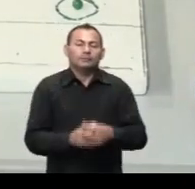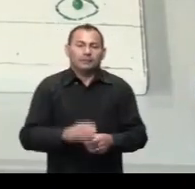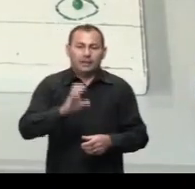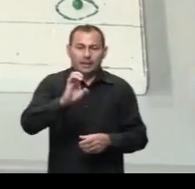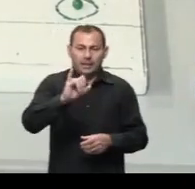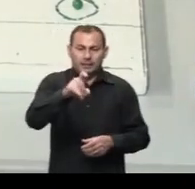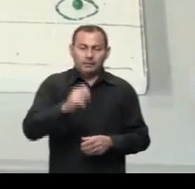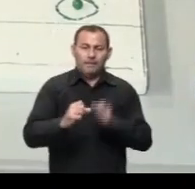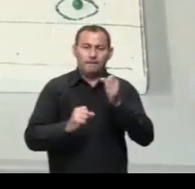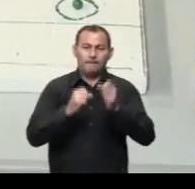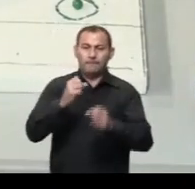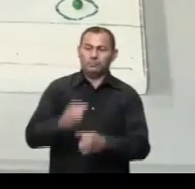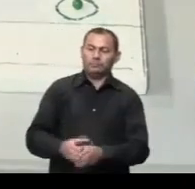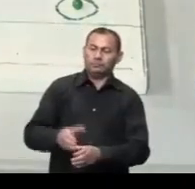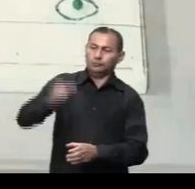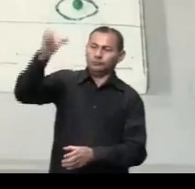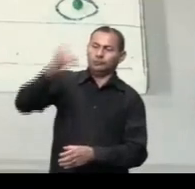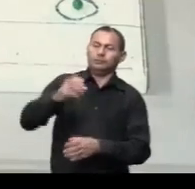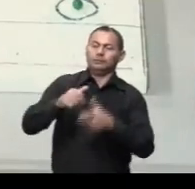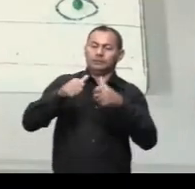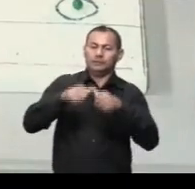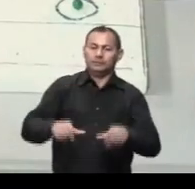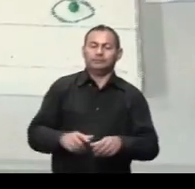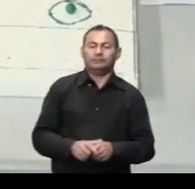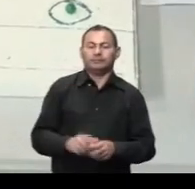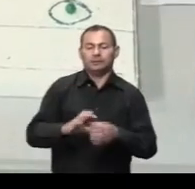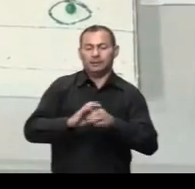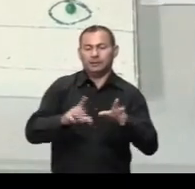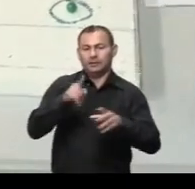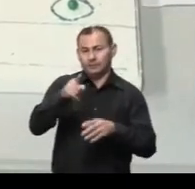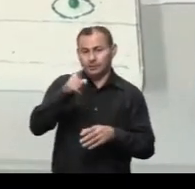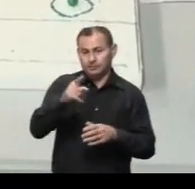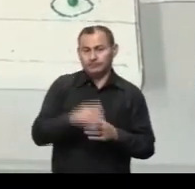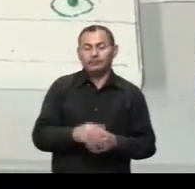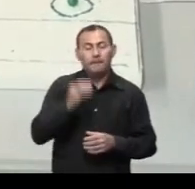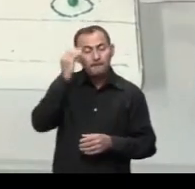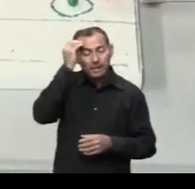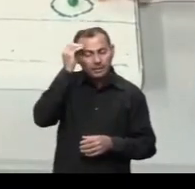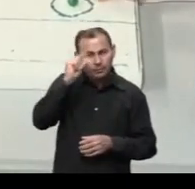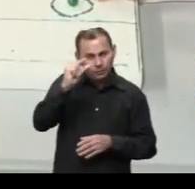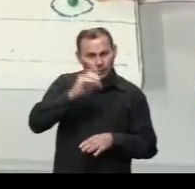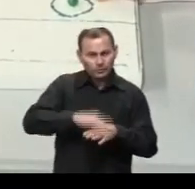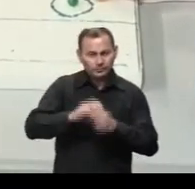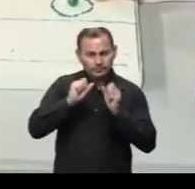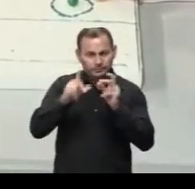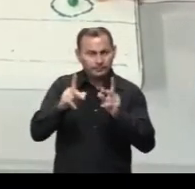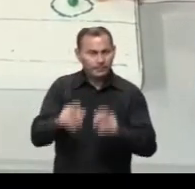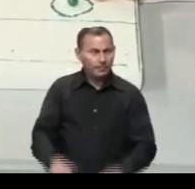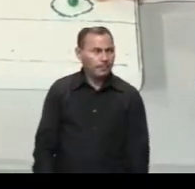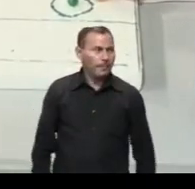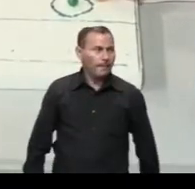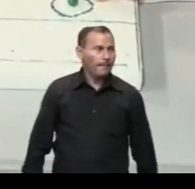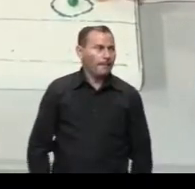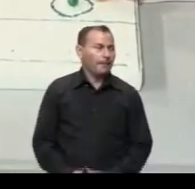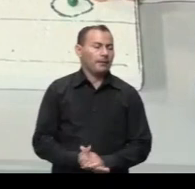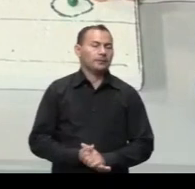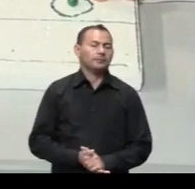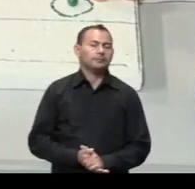esse eixo do meu poste vai estar. Esse aqui eu vou deixar para vocês pensarem um pouco, tá bom?